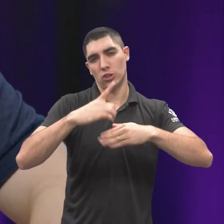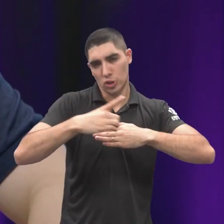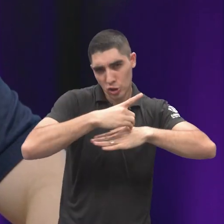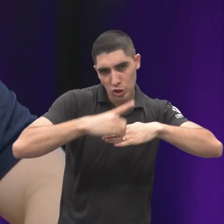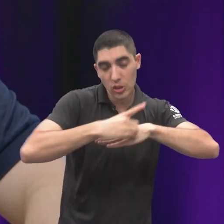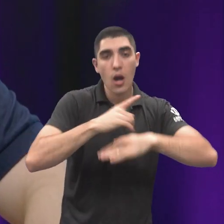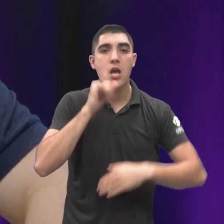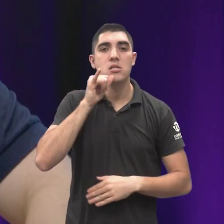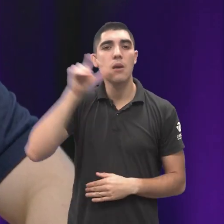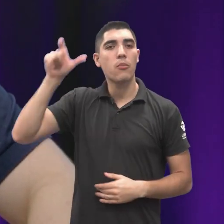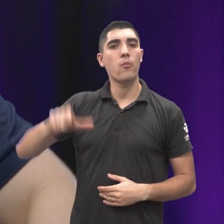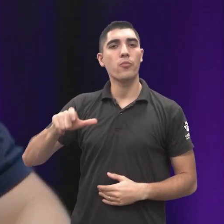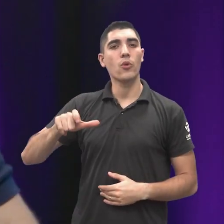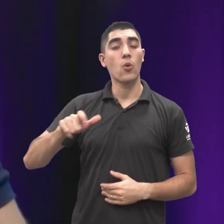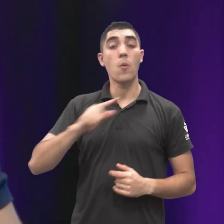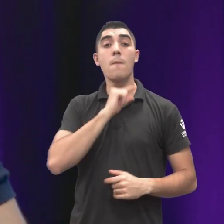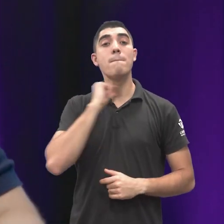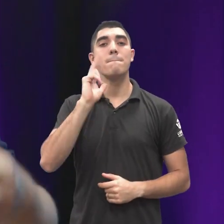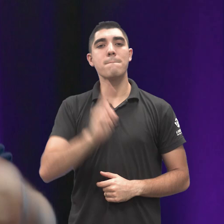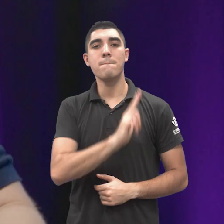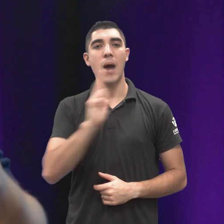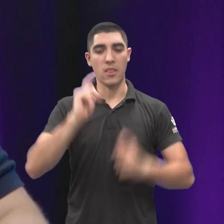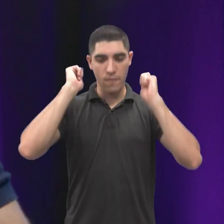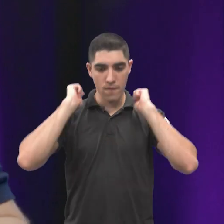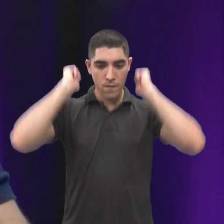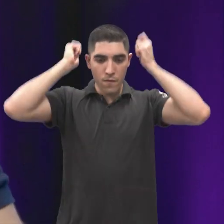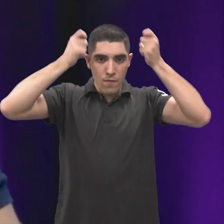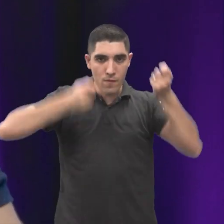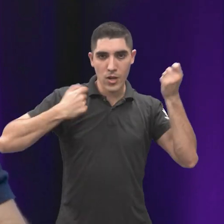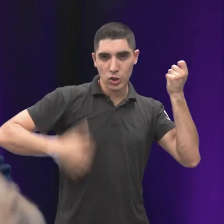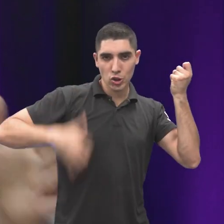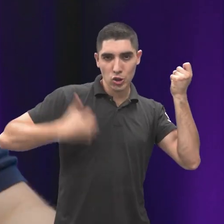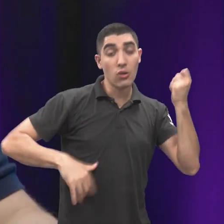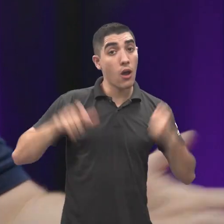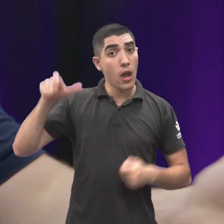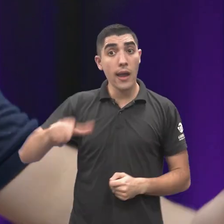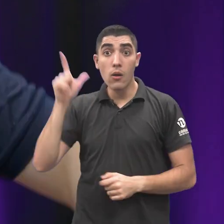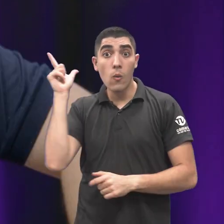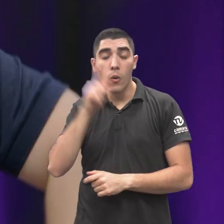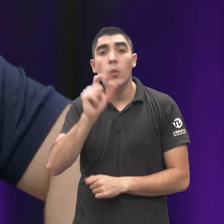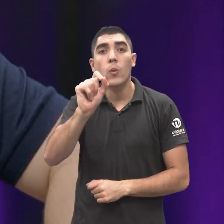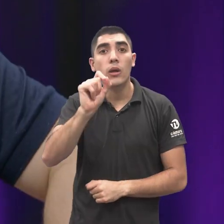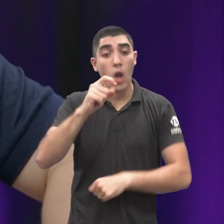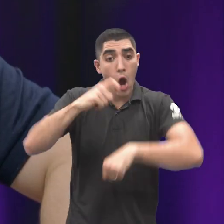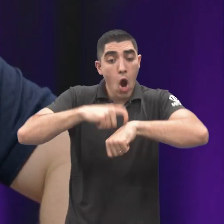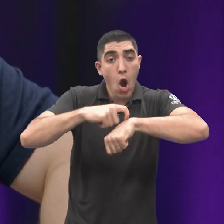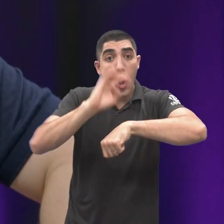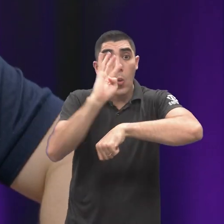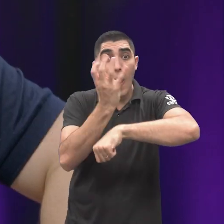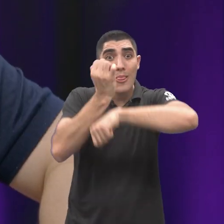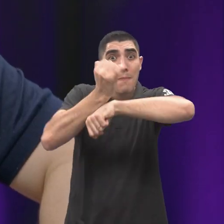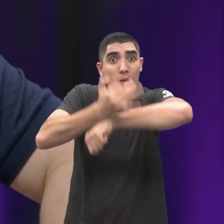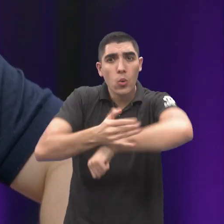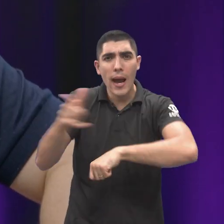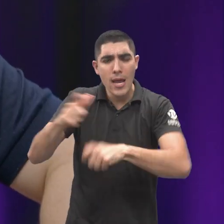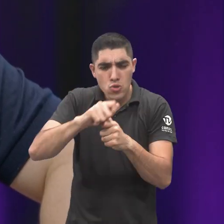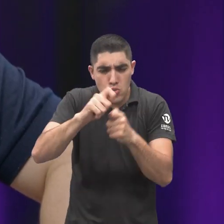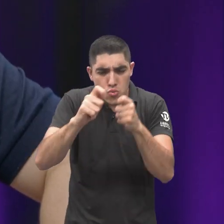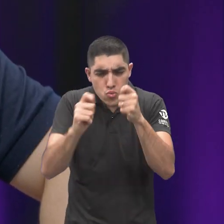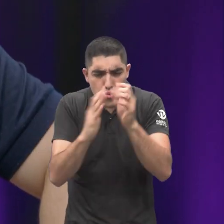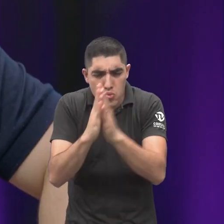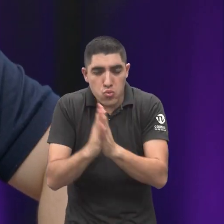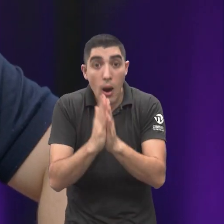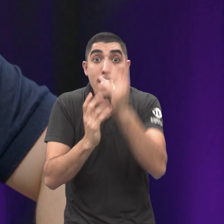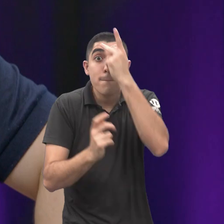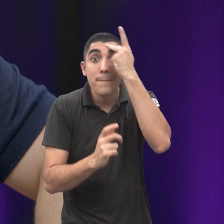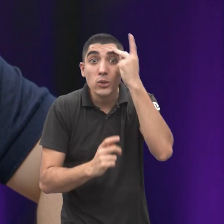O Frei Gilson, ele tem conseguido reunir 1 milhão de pessoas numa live às 4 horas da manhã, todo dia. Meu Deus do